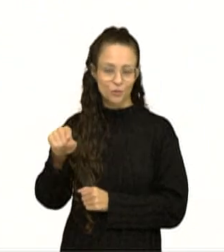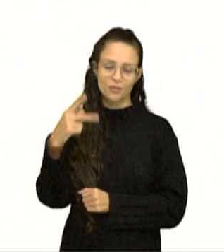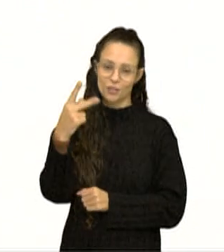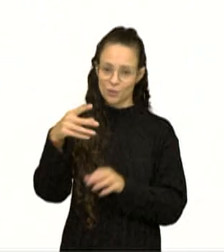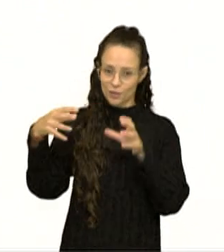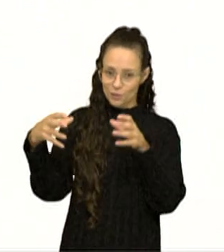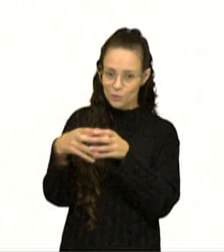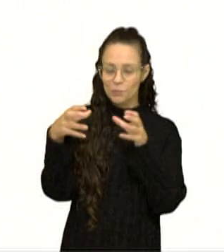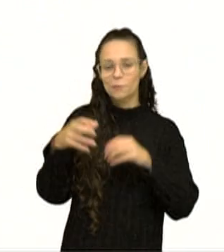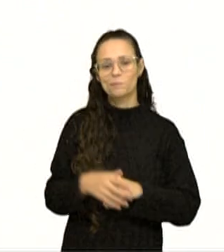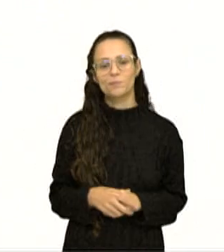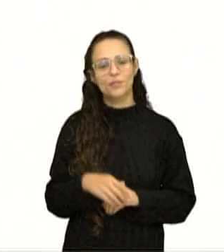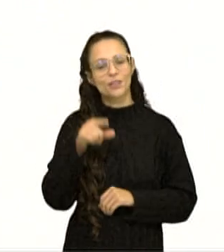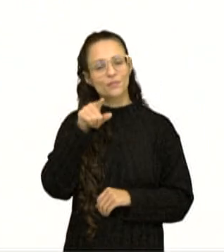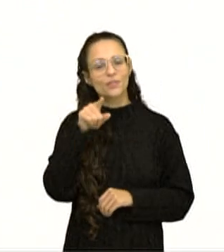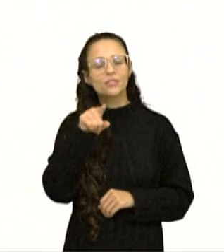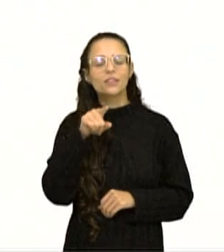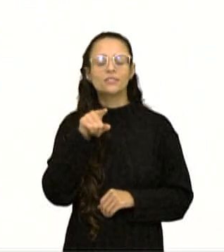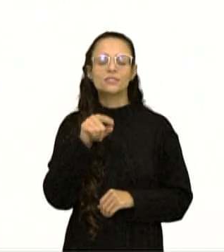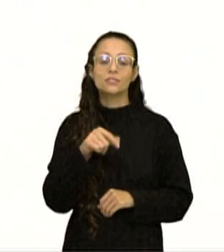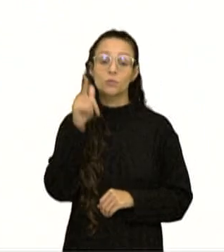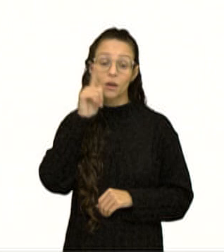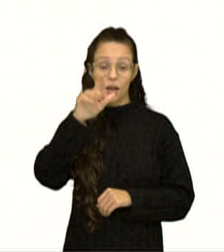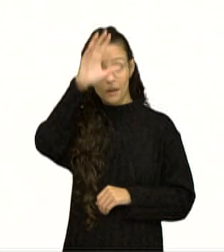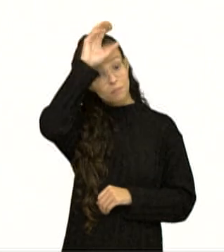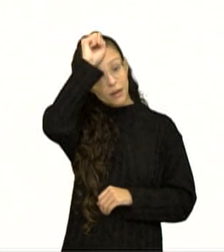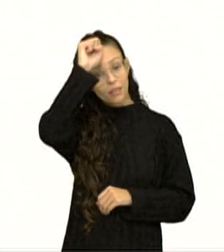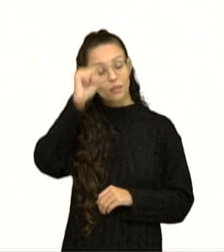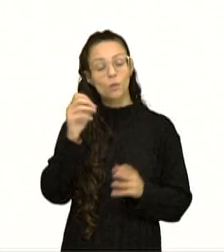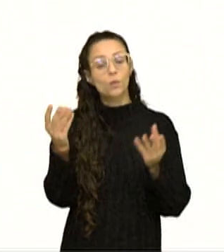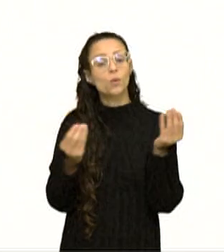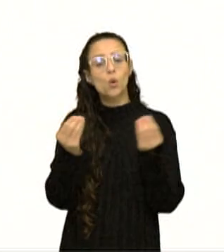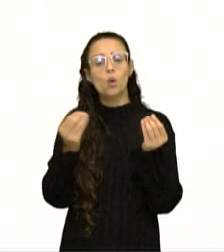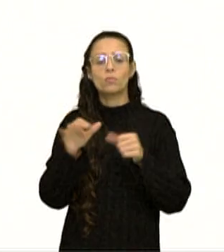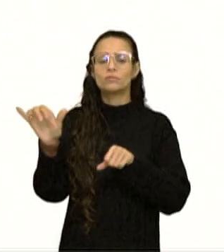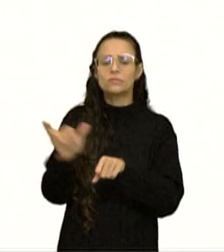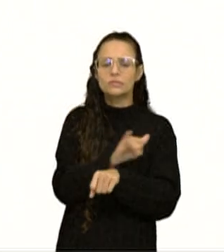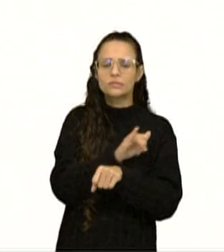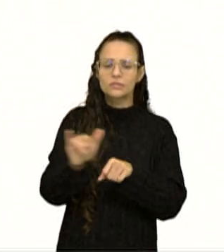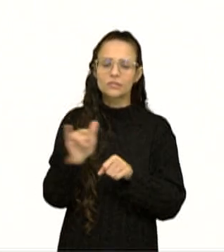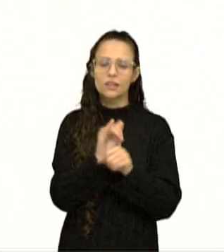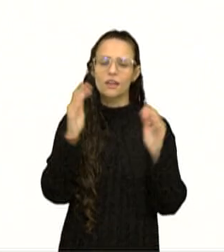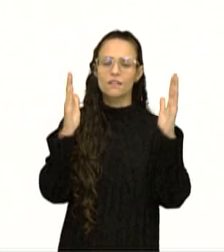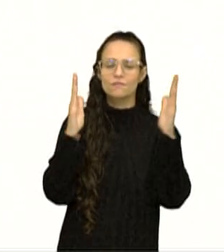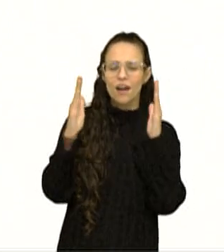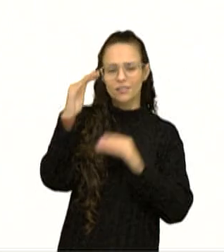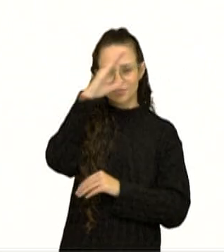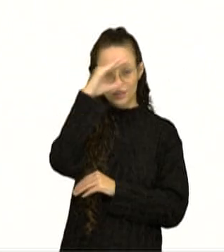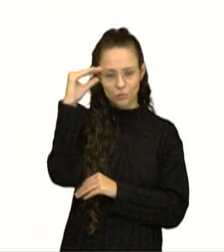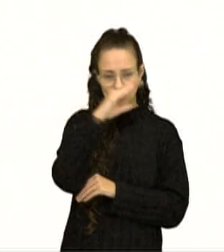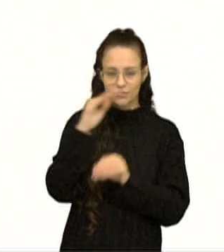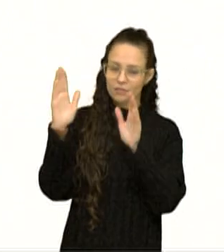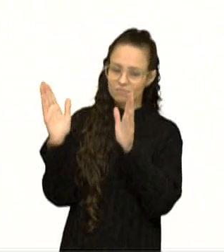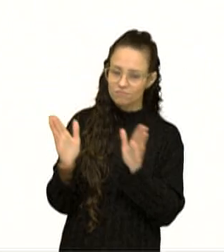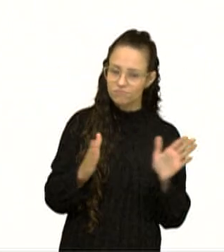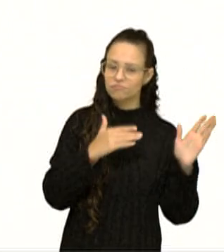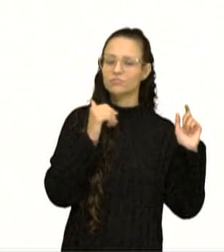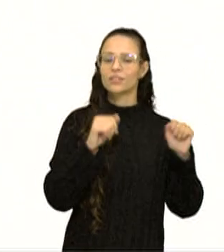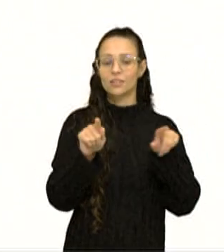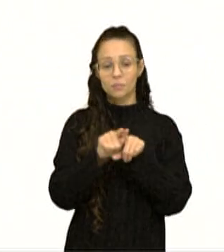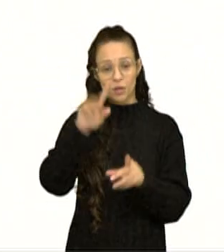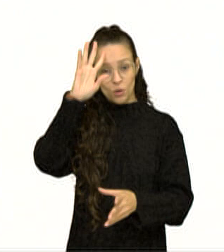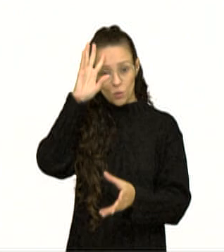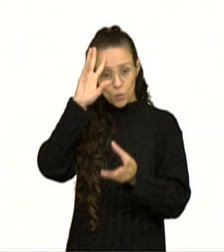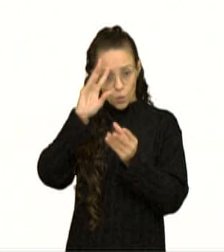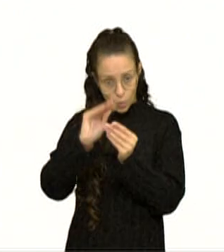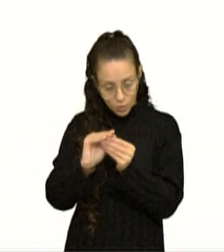turma, para que vocês aprendam a como passar por essa fase. Então, compreender e